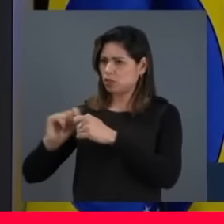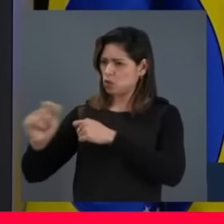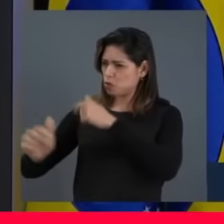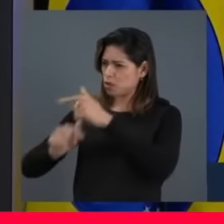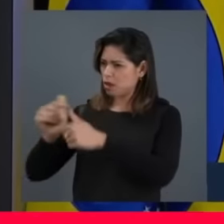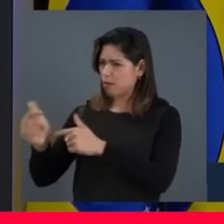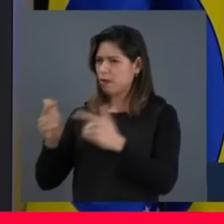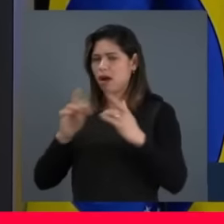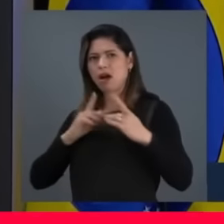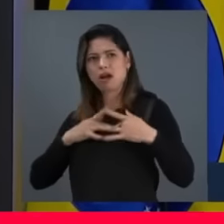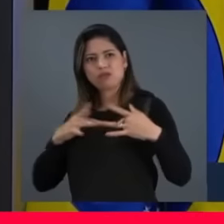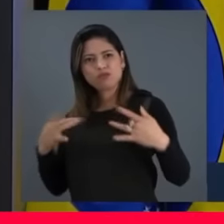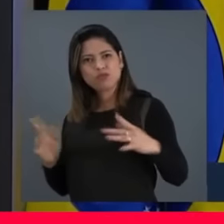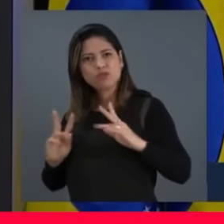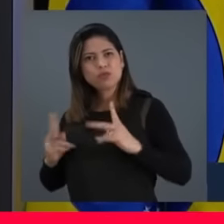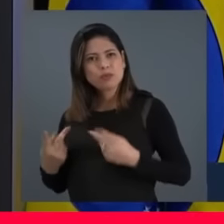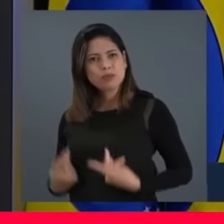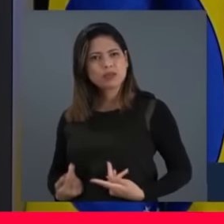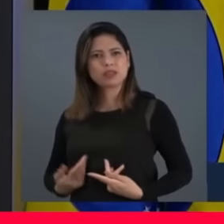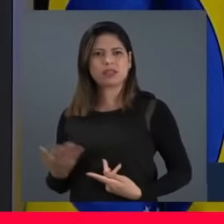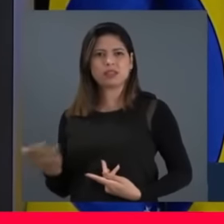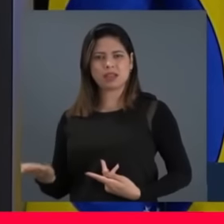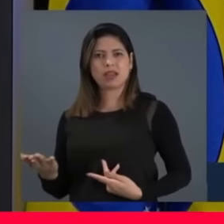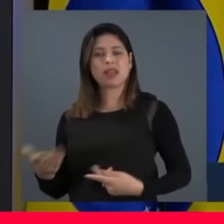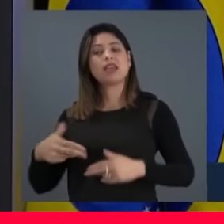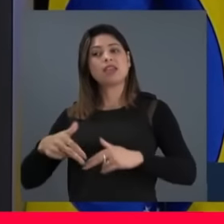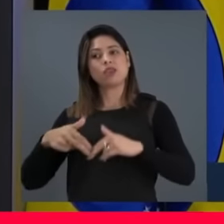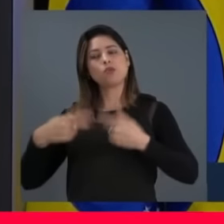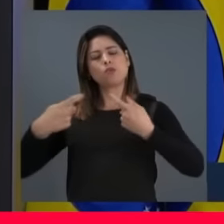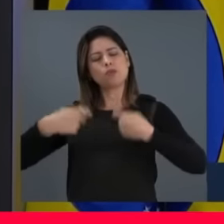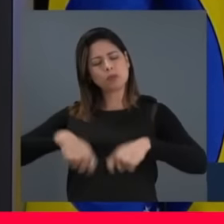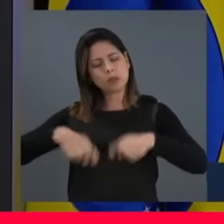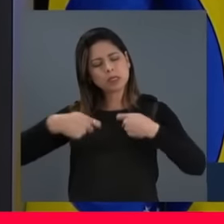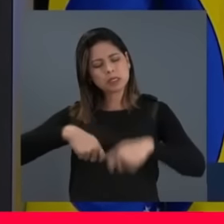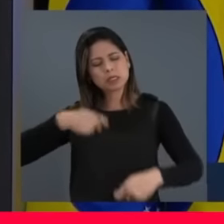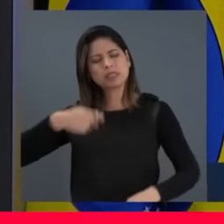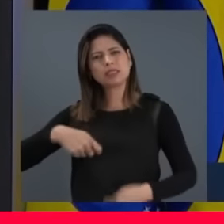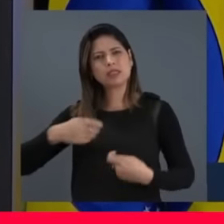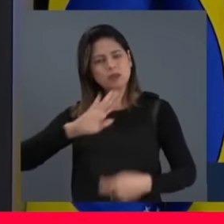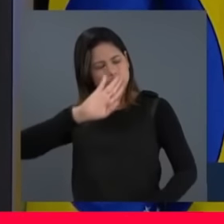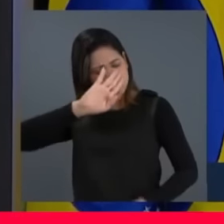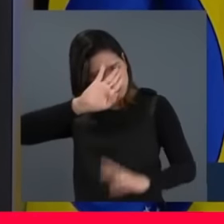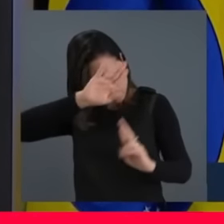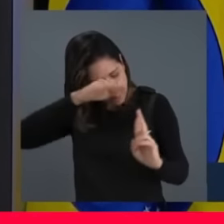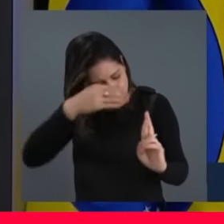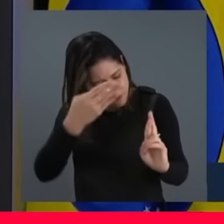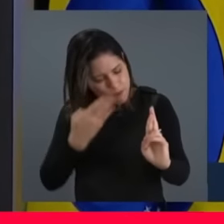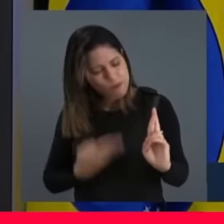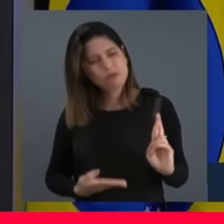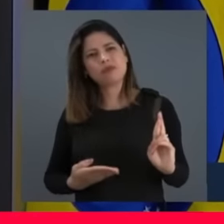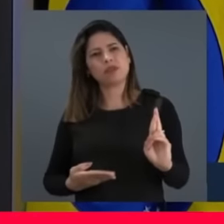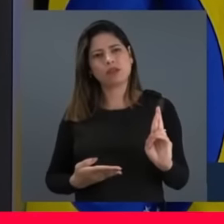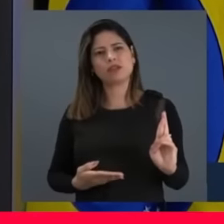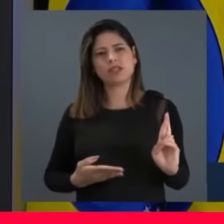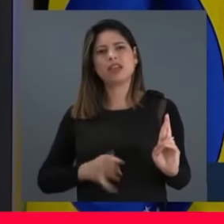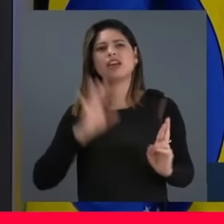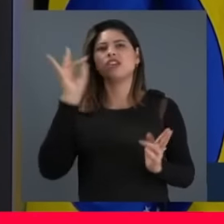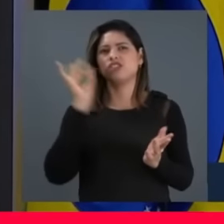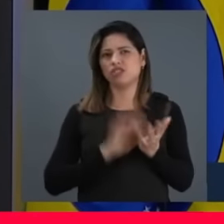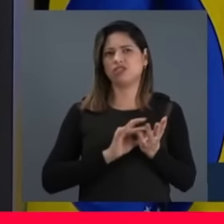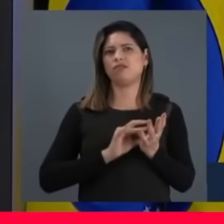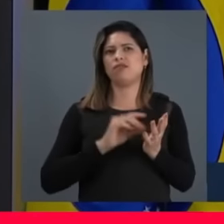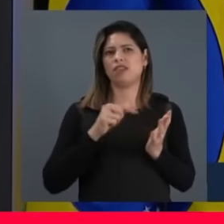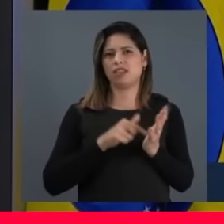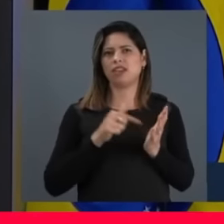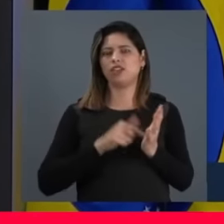a esses é preciso tirar o chapéu e reconhecer